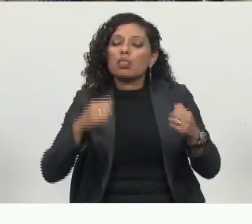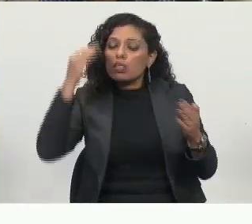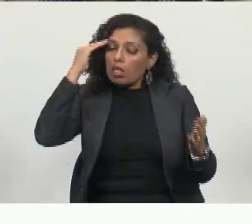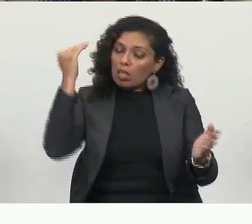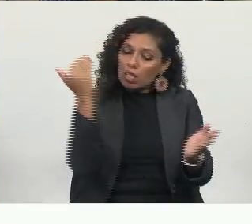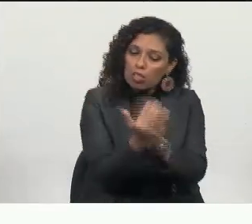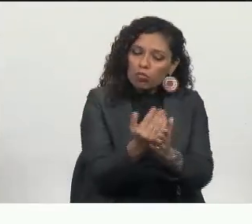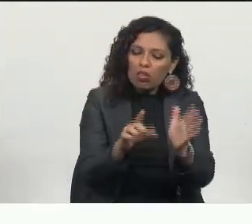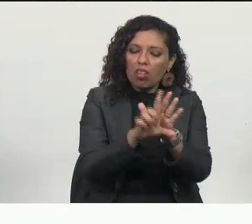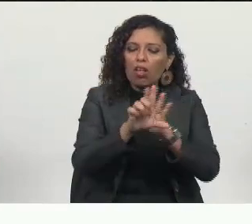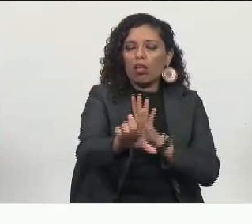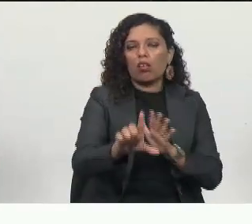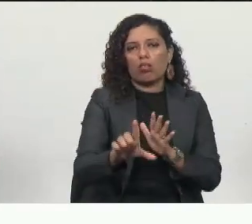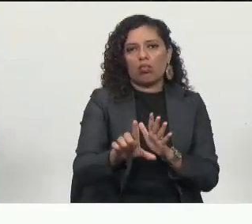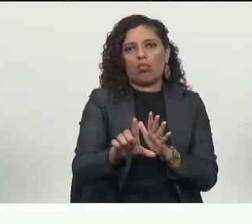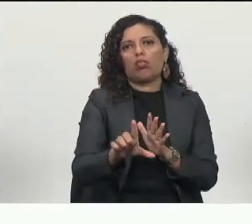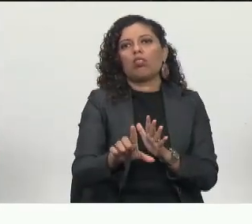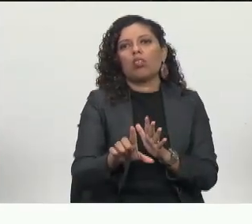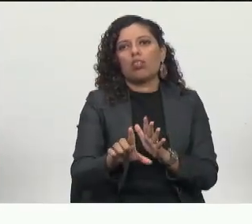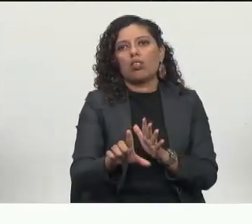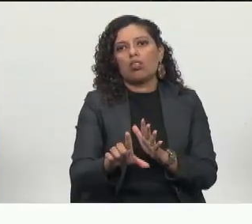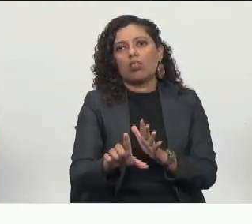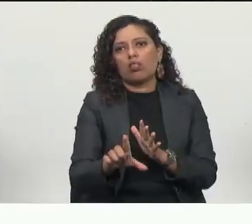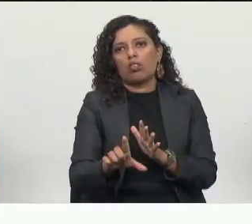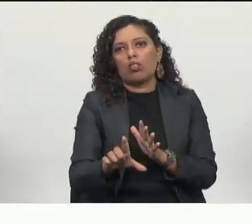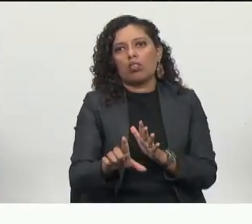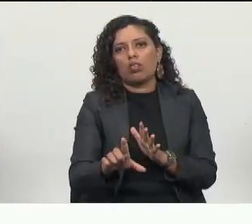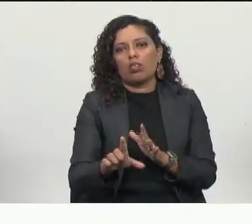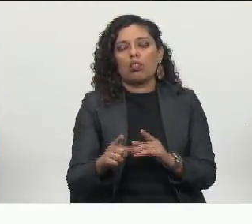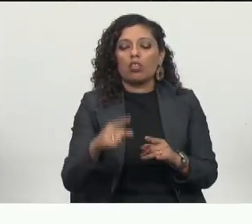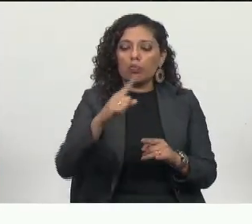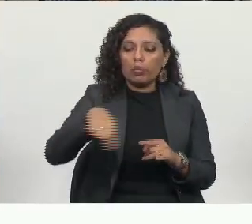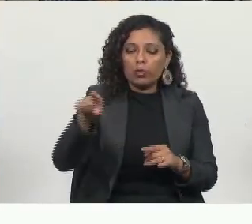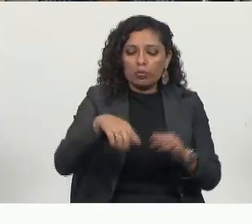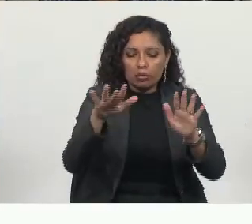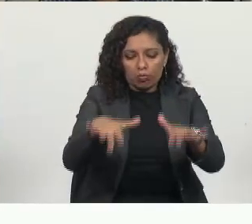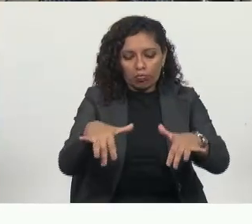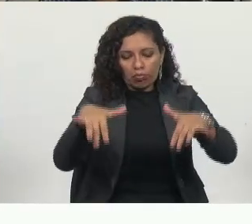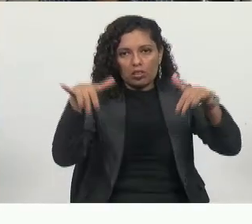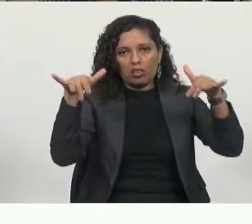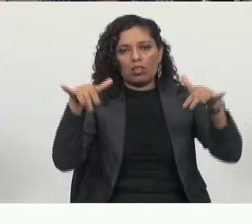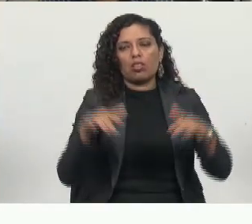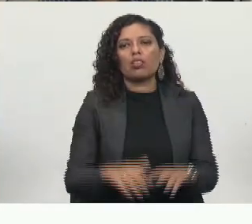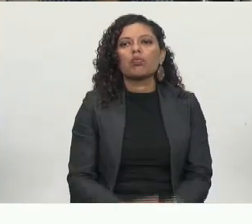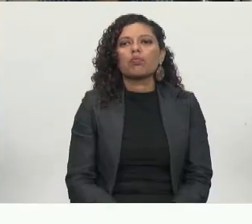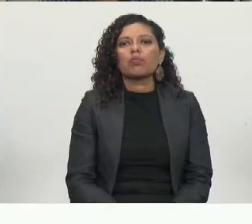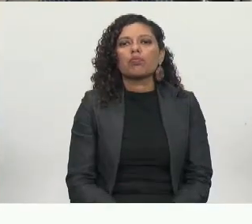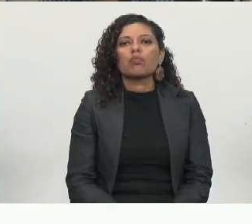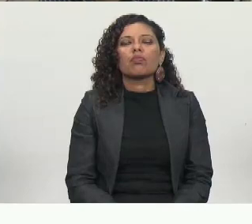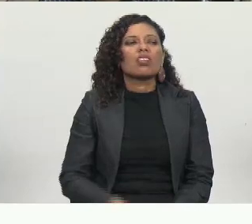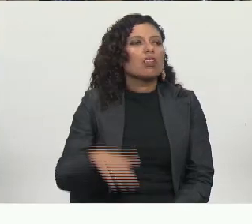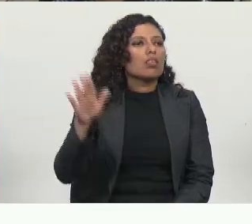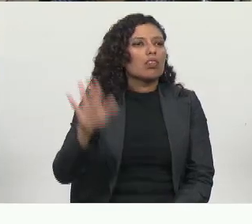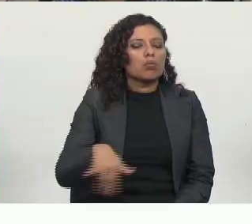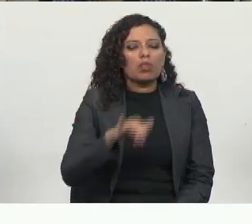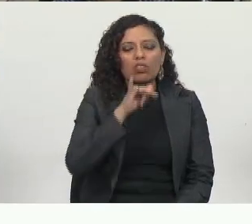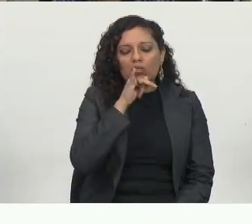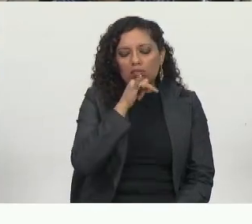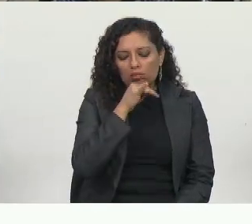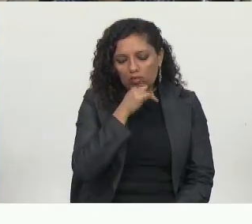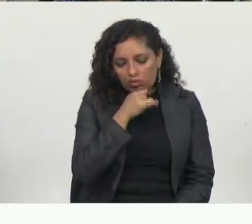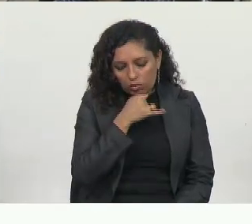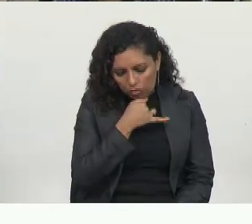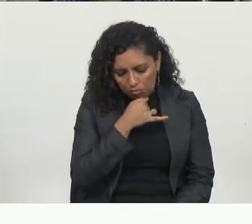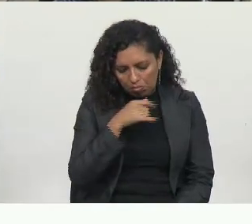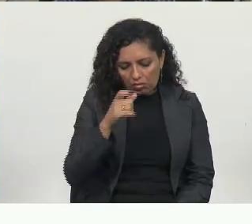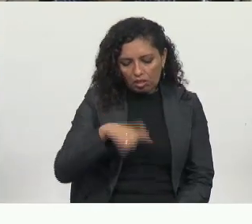e ter um local de acautelamento, caso, lógico, seja proibido em plenário. Agora, só um ponto. É uma tristeza condenarem